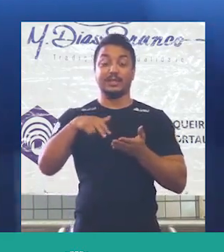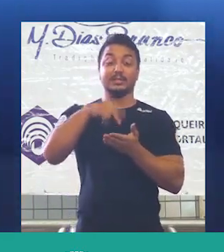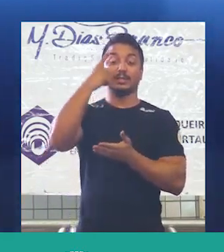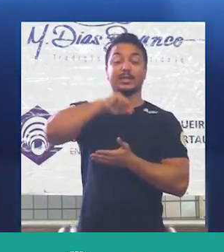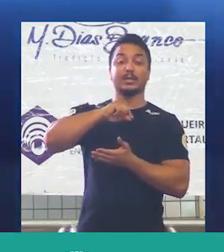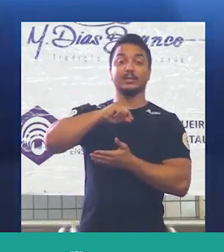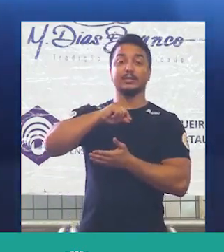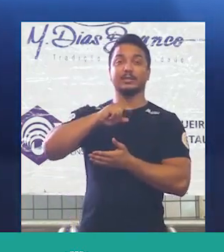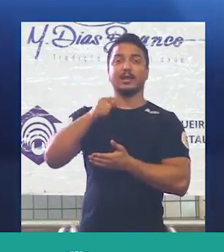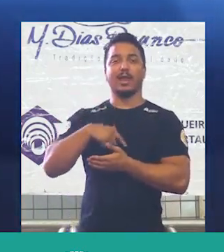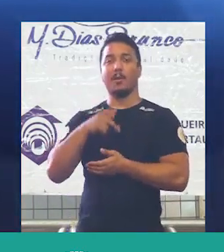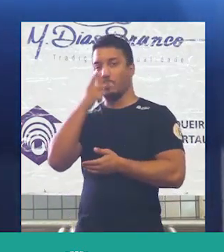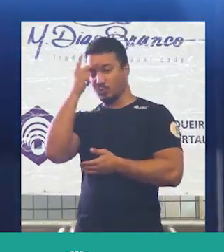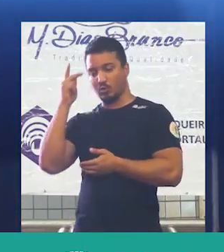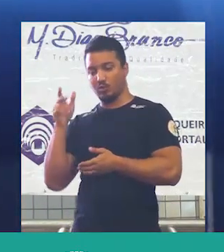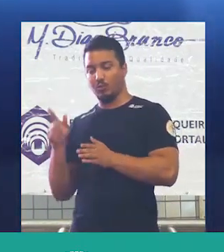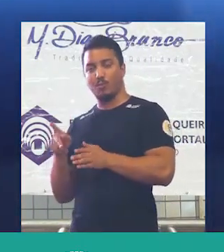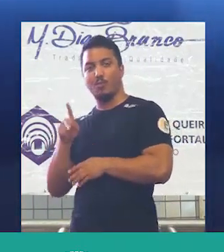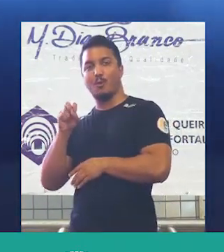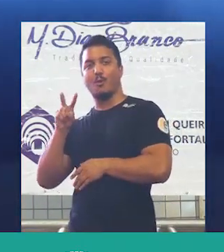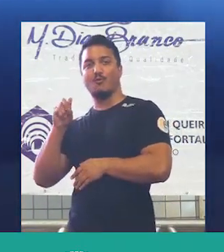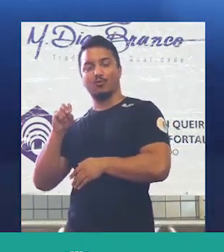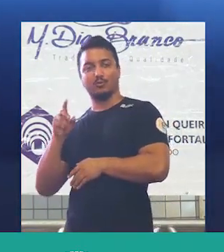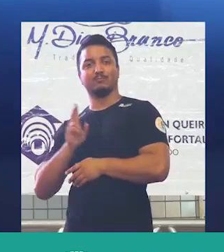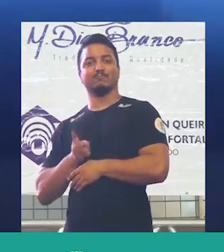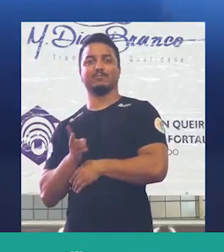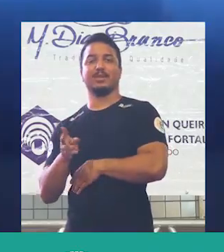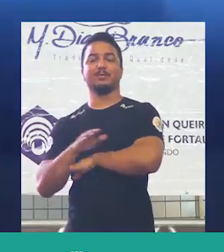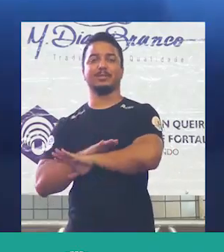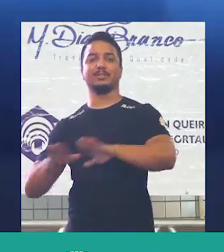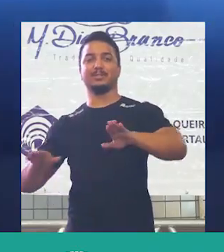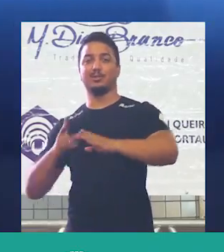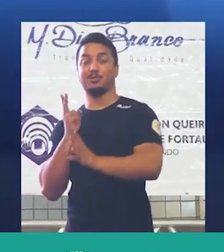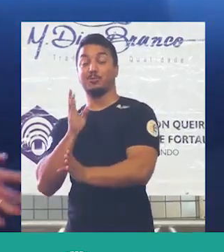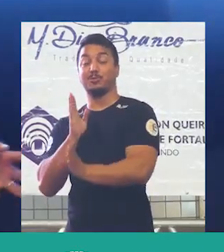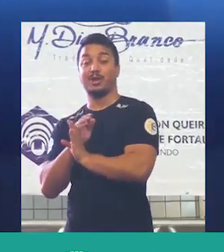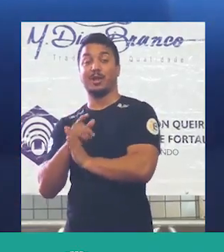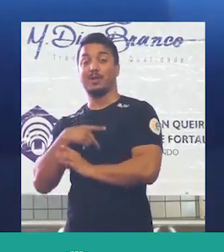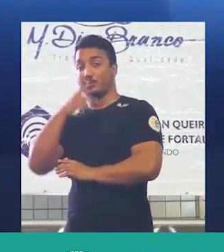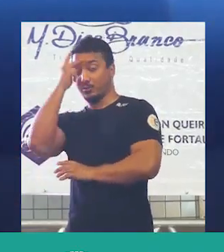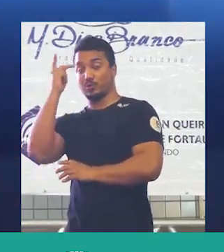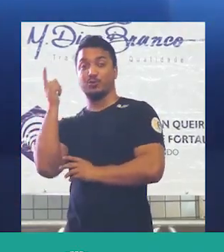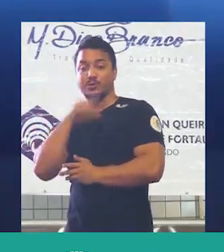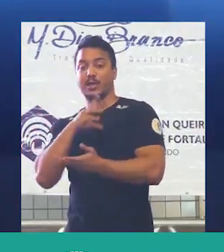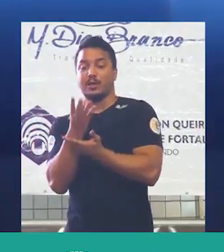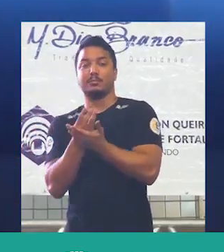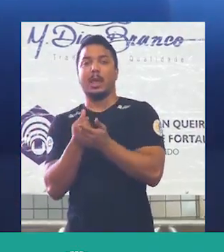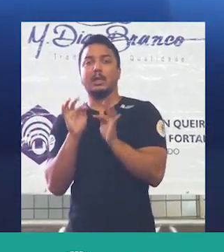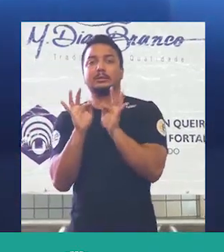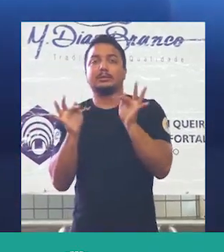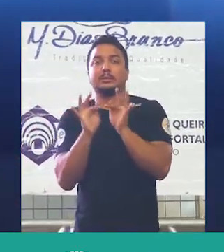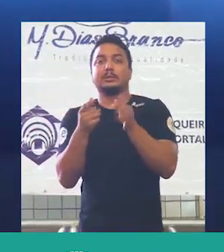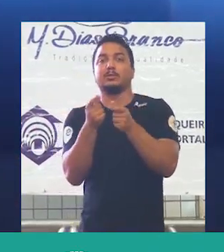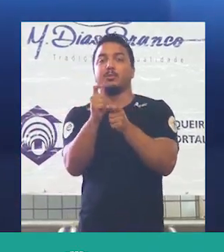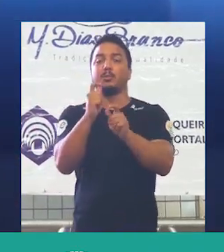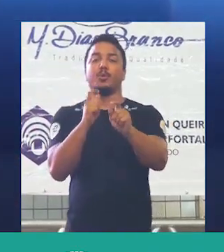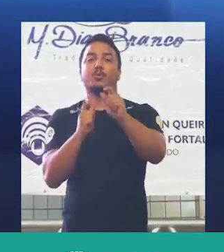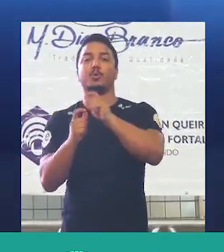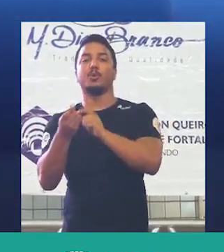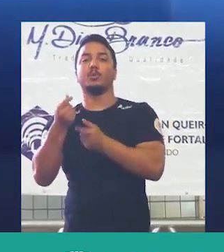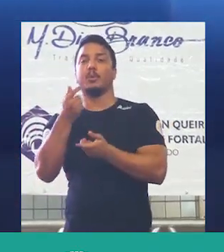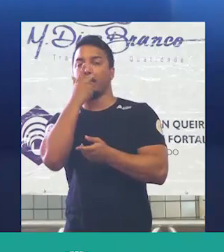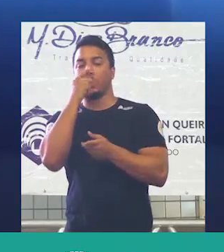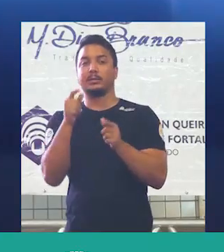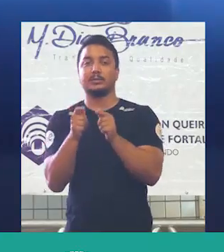dança? O povo, como sempre. Porque aí o povo recebe as migalhas e não percebe que o tamanho